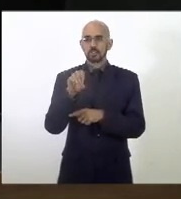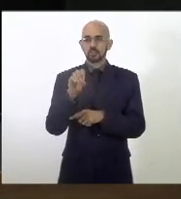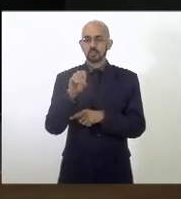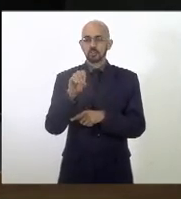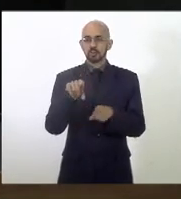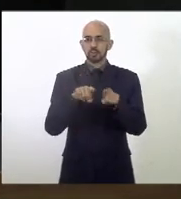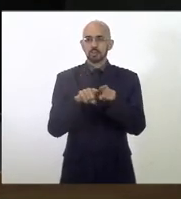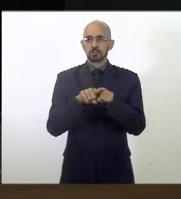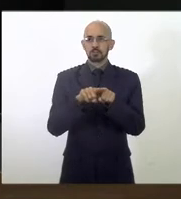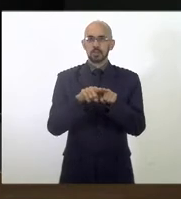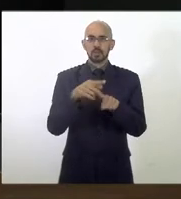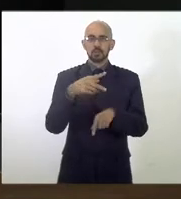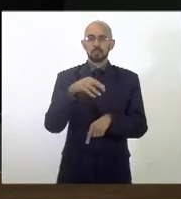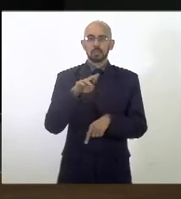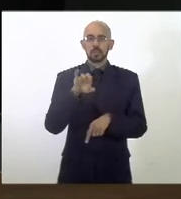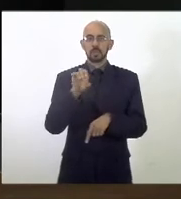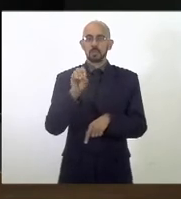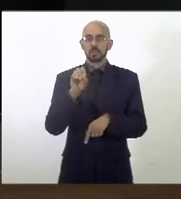amigo também.